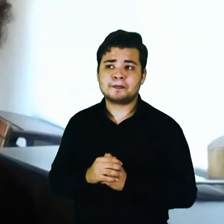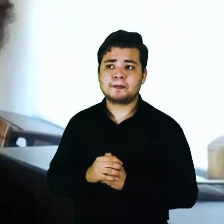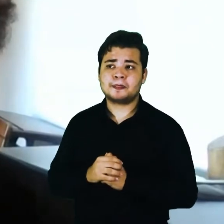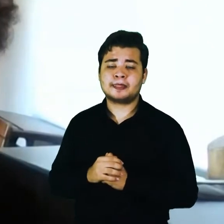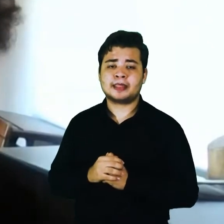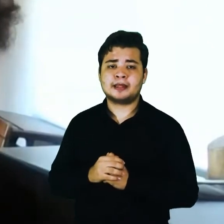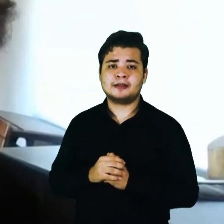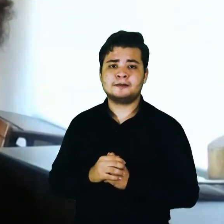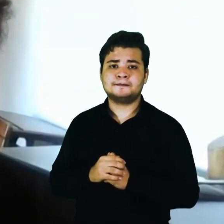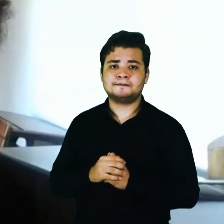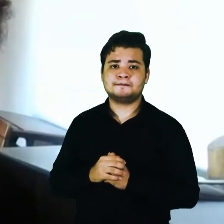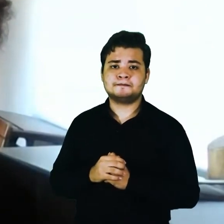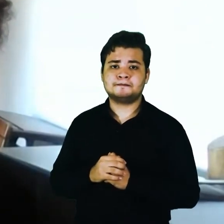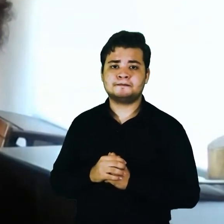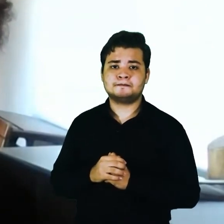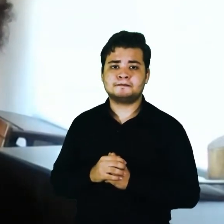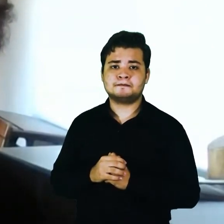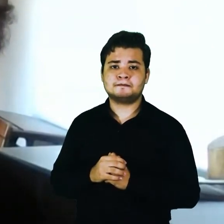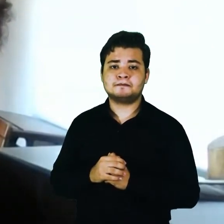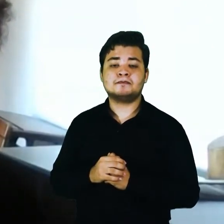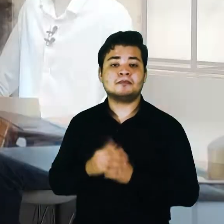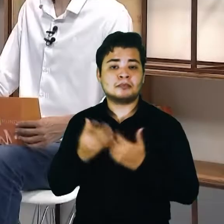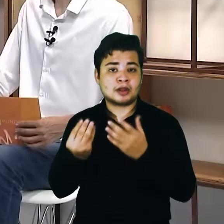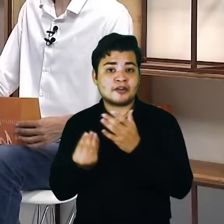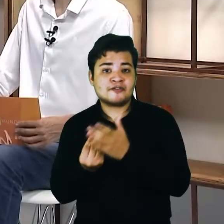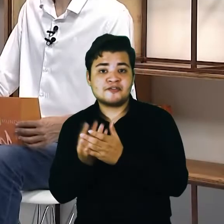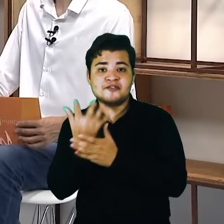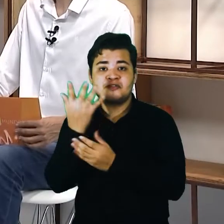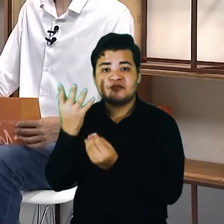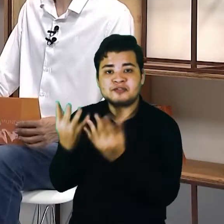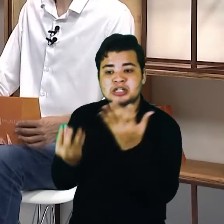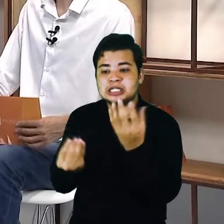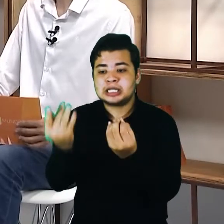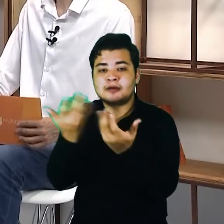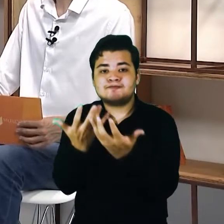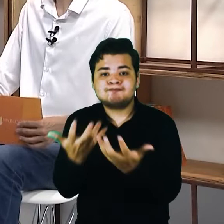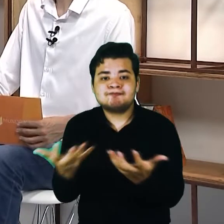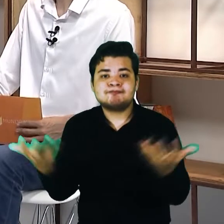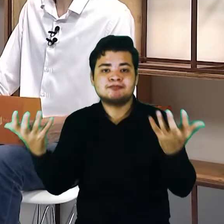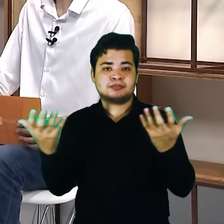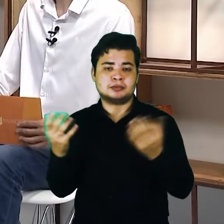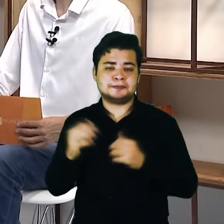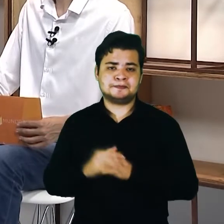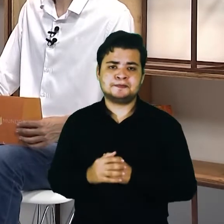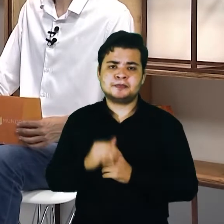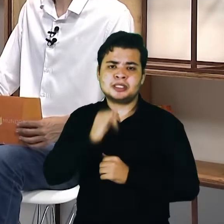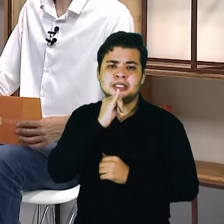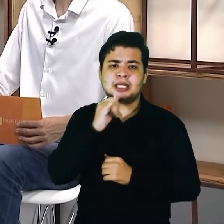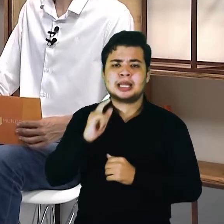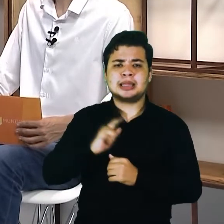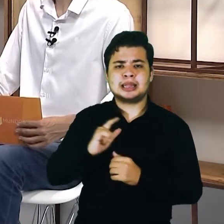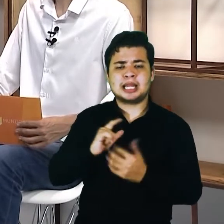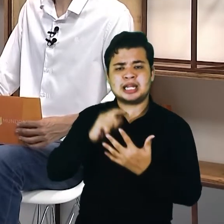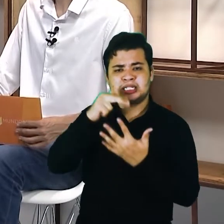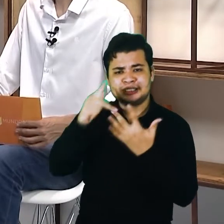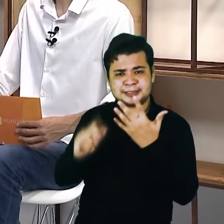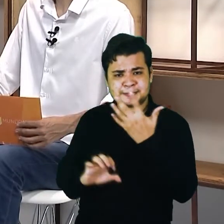da situação da vegetação em si. Há duas espécies que